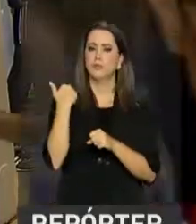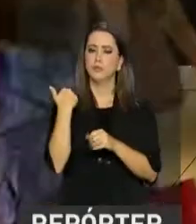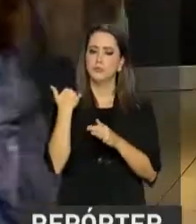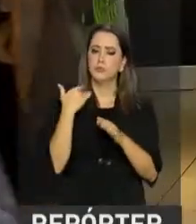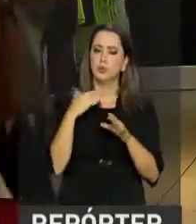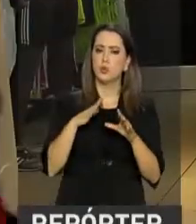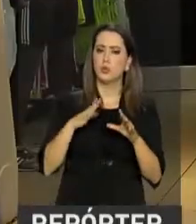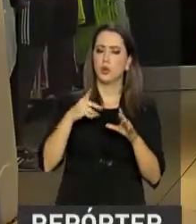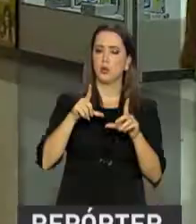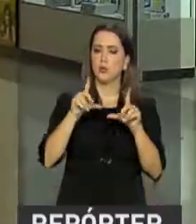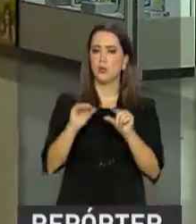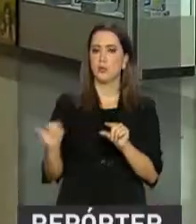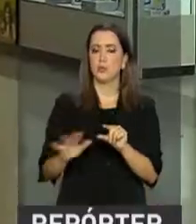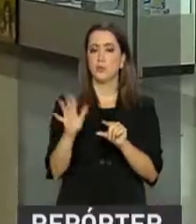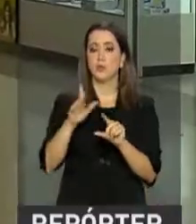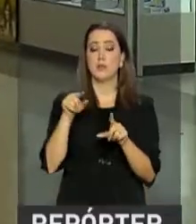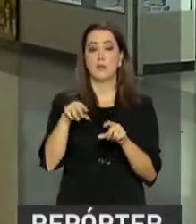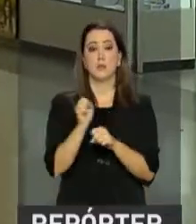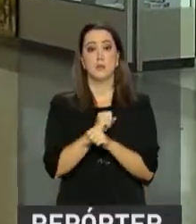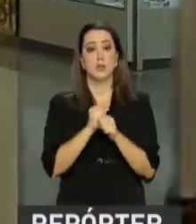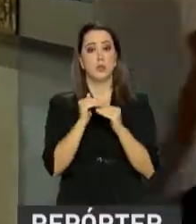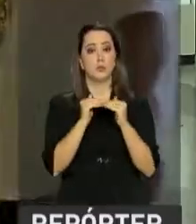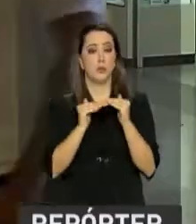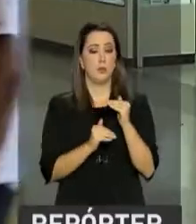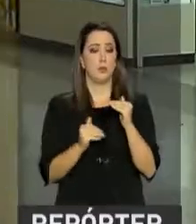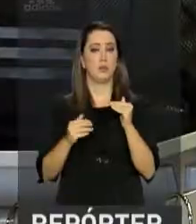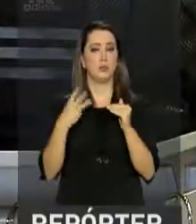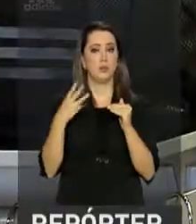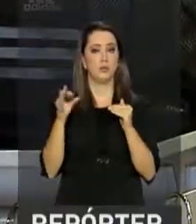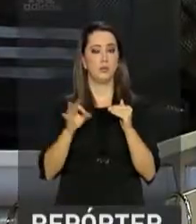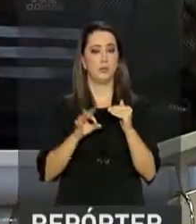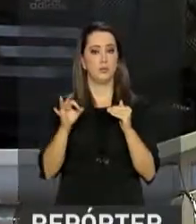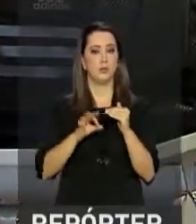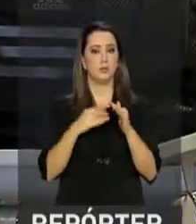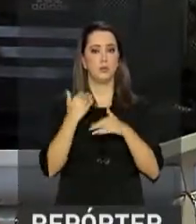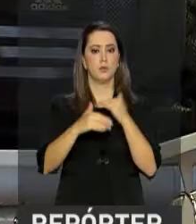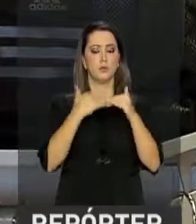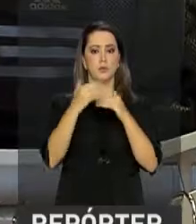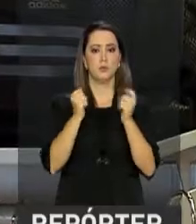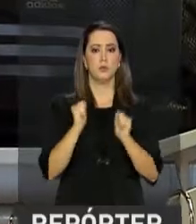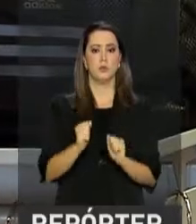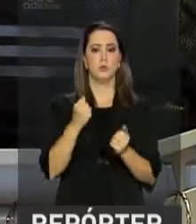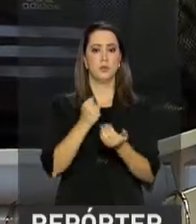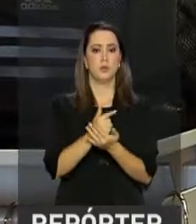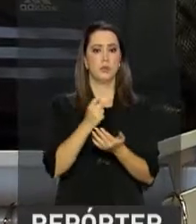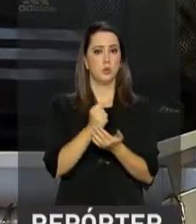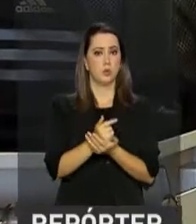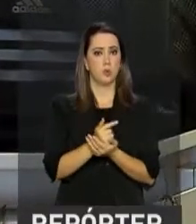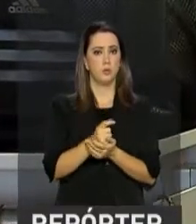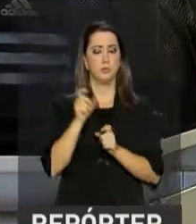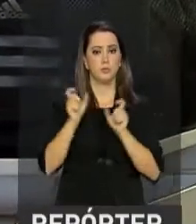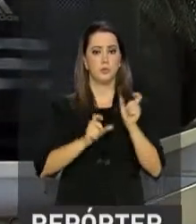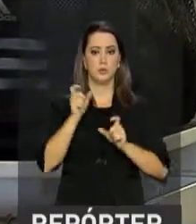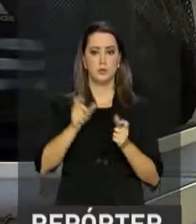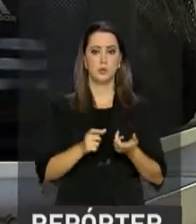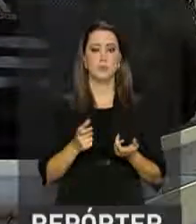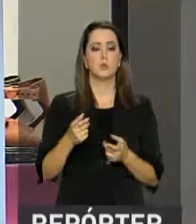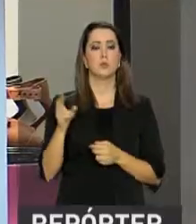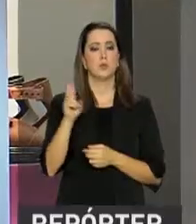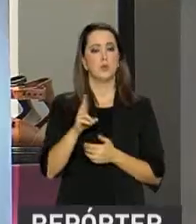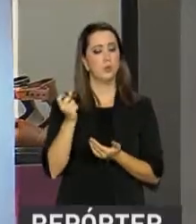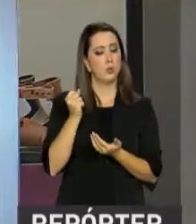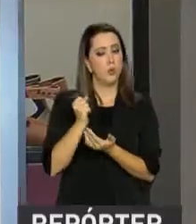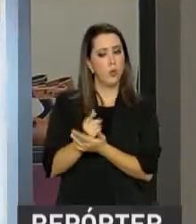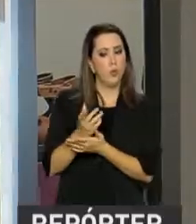feche 2017 abaixo dos 3%, o que tem aumentado o poder de compra da população, o consumo